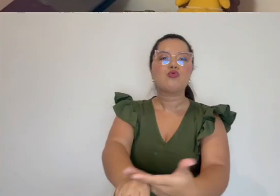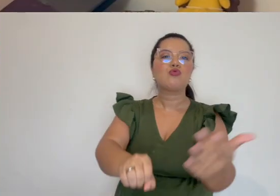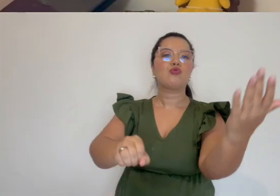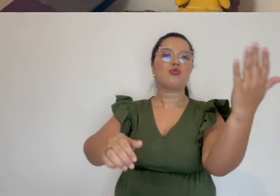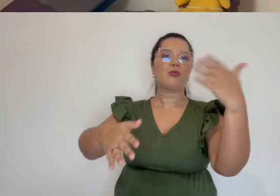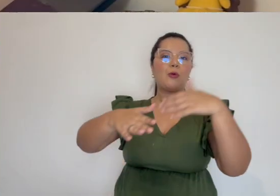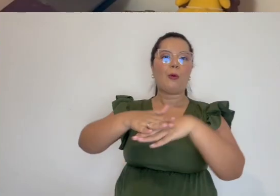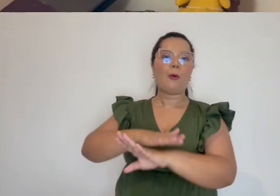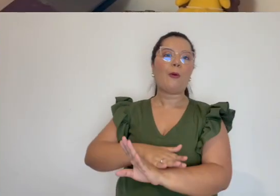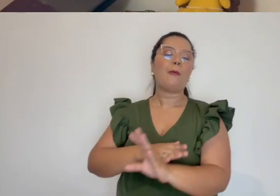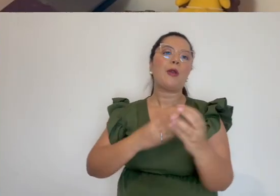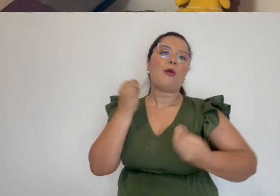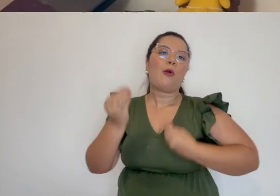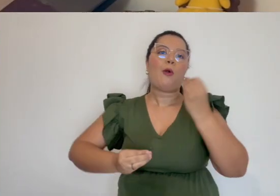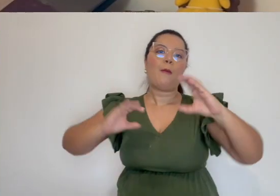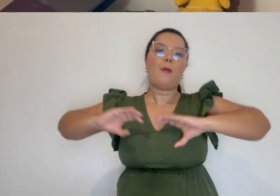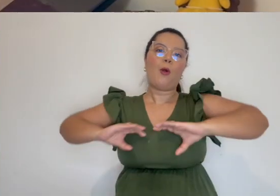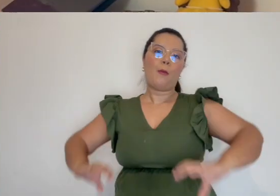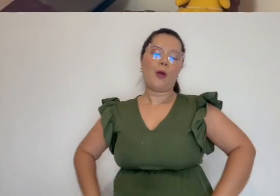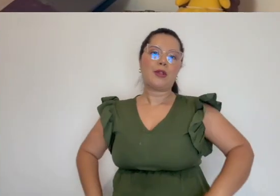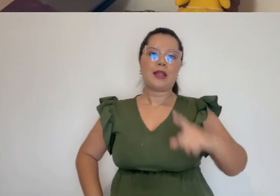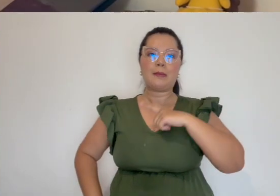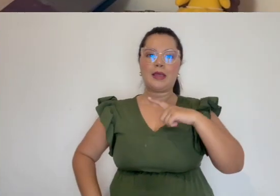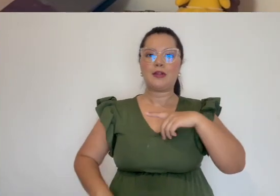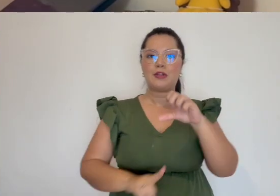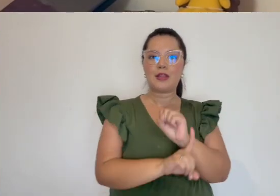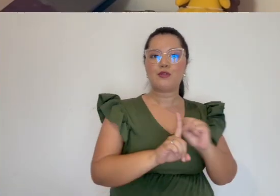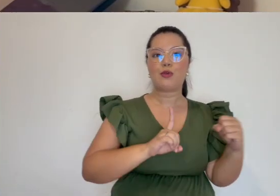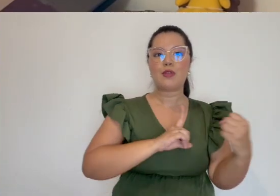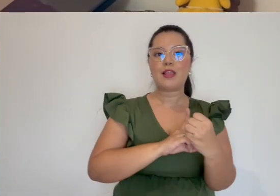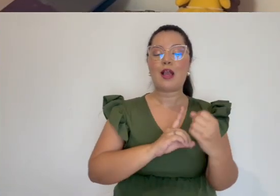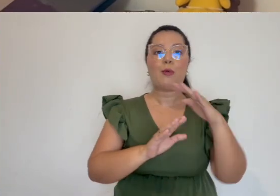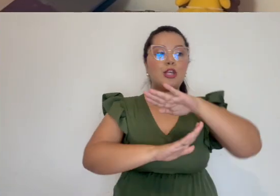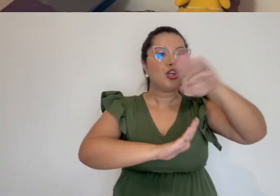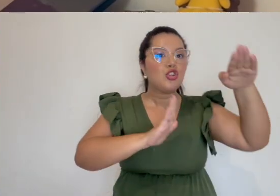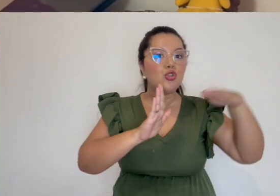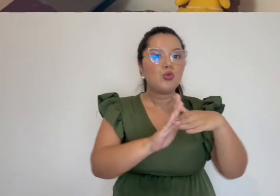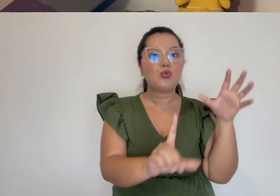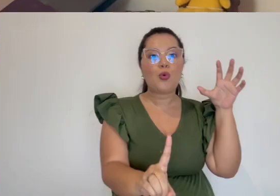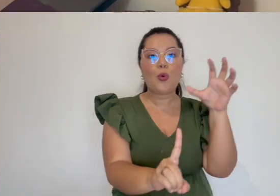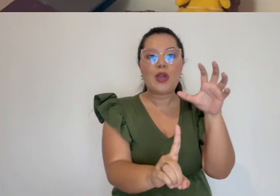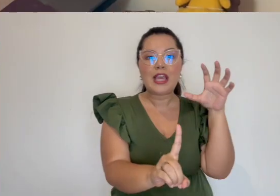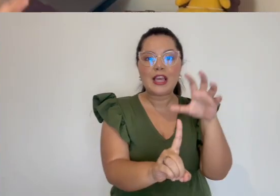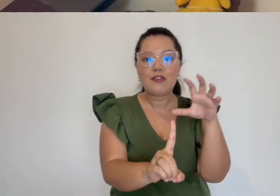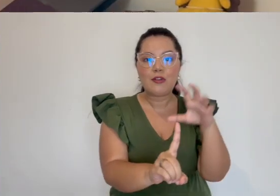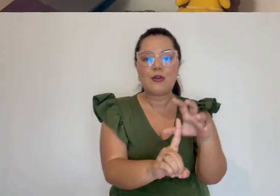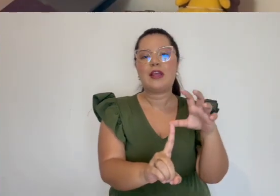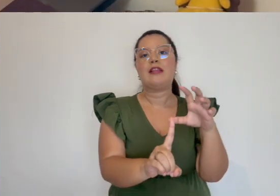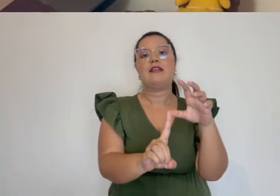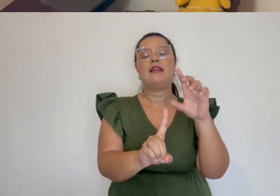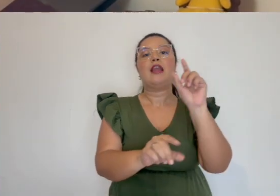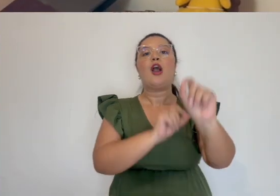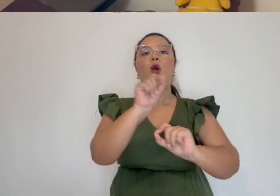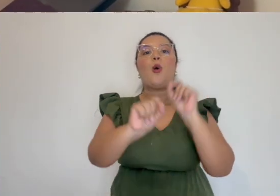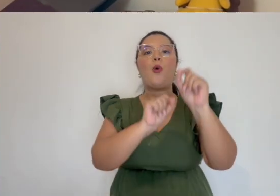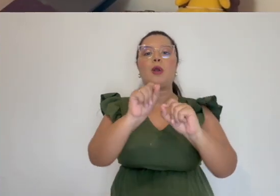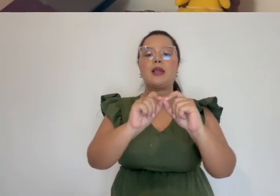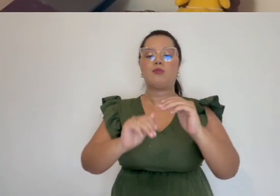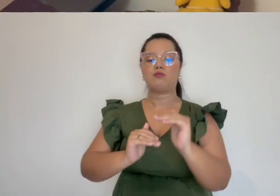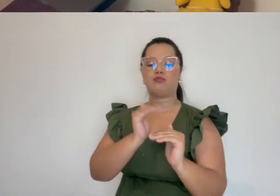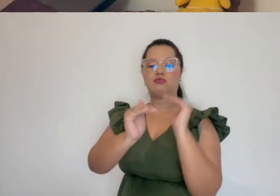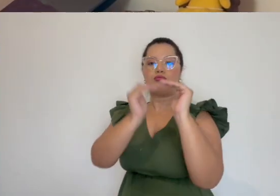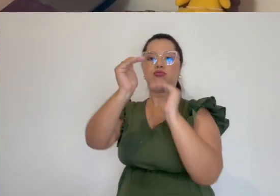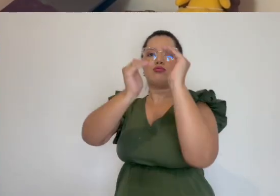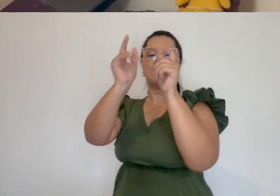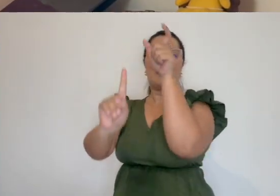época, como a sociedade se comportava. E tudo isso acaba sendo muito importante para o desenvolvimento da história da